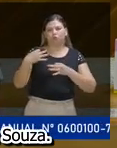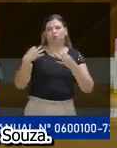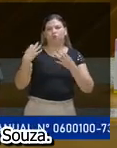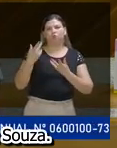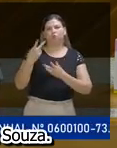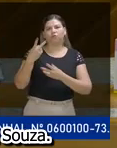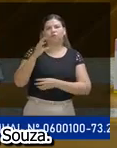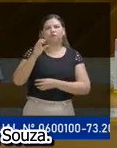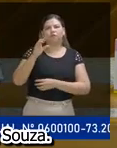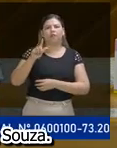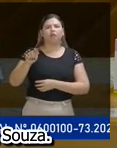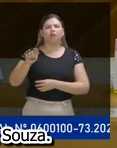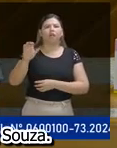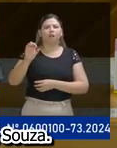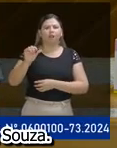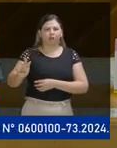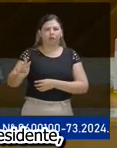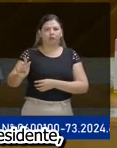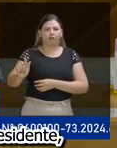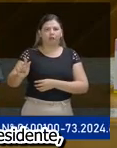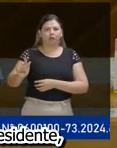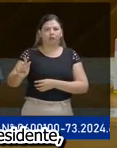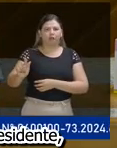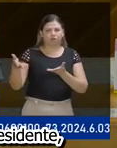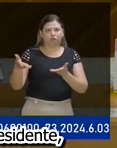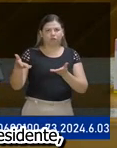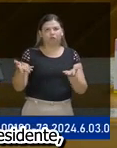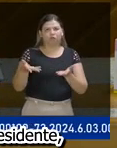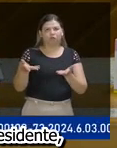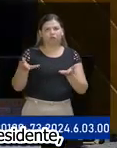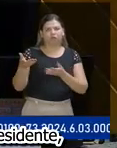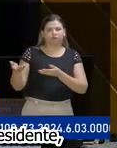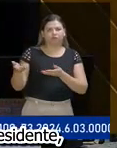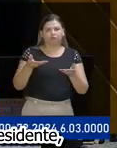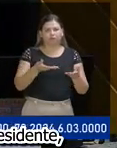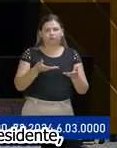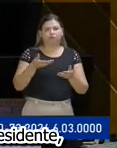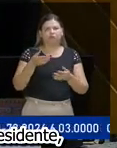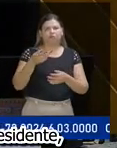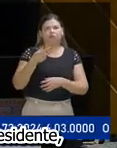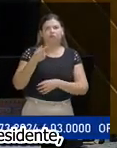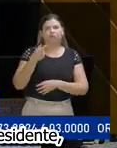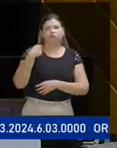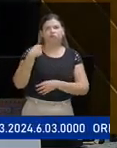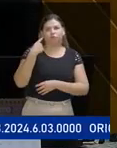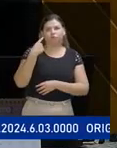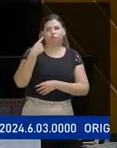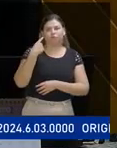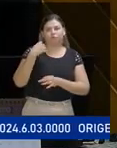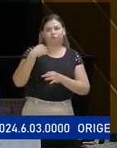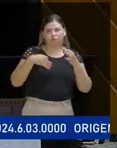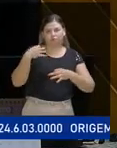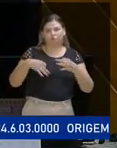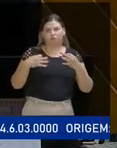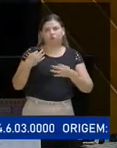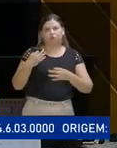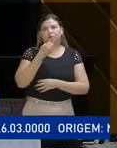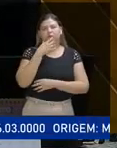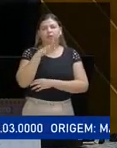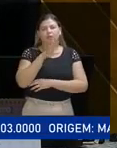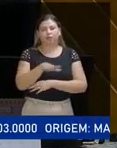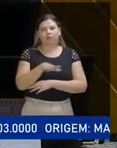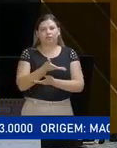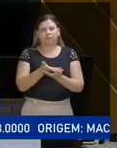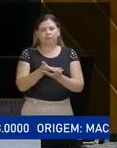Anselmo Gonçalves e juíza Tina Souza. Vossa Excelência está com a palavra. Boa tarde, senhor presidente, colegas,